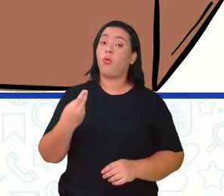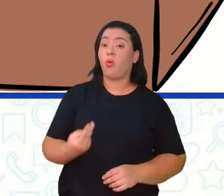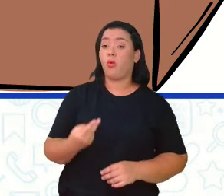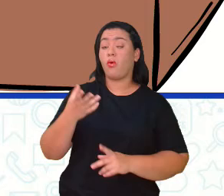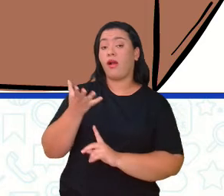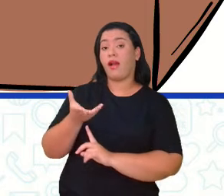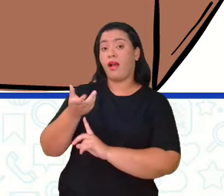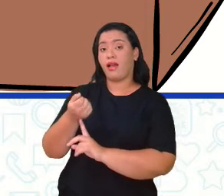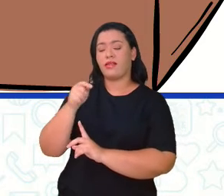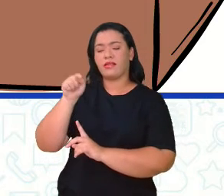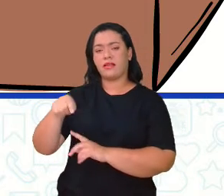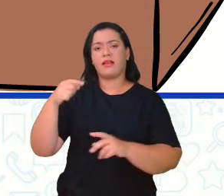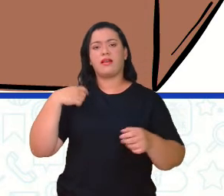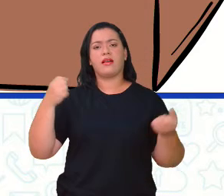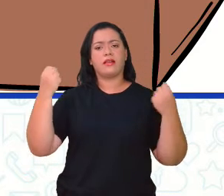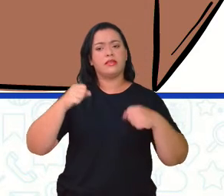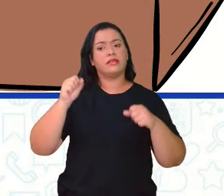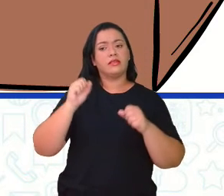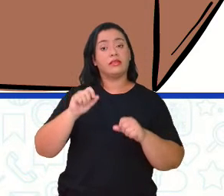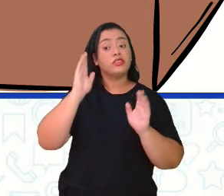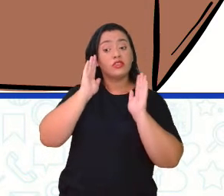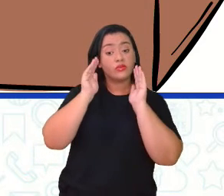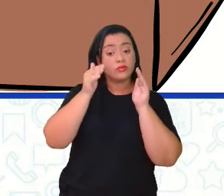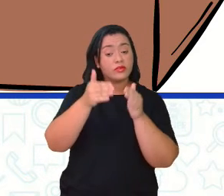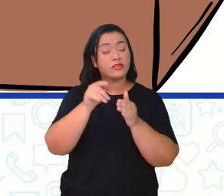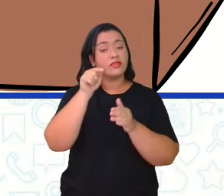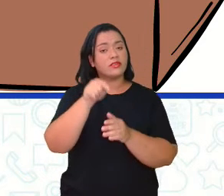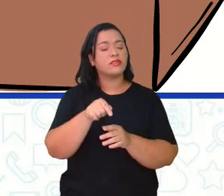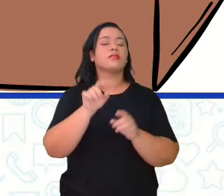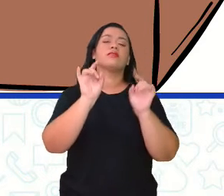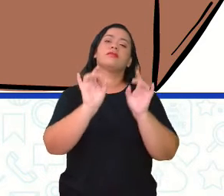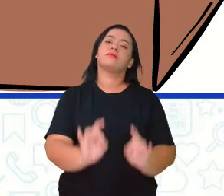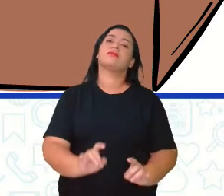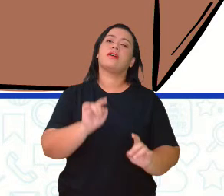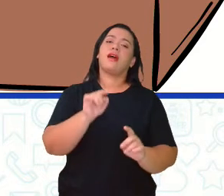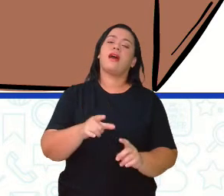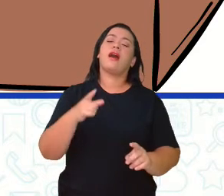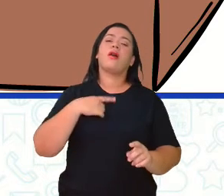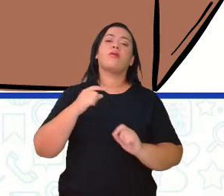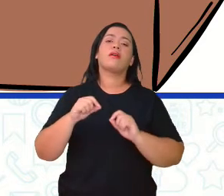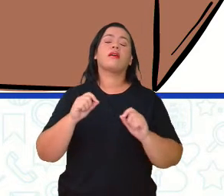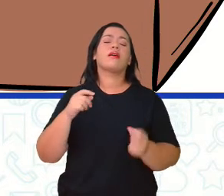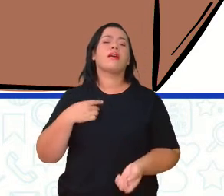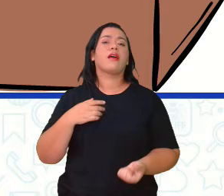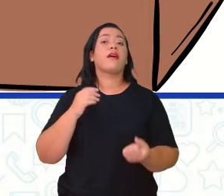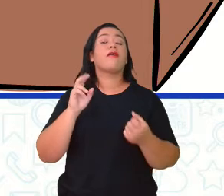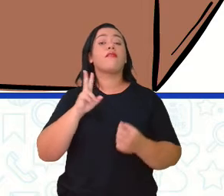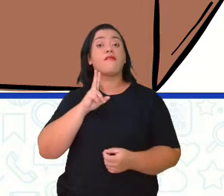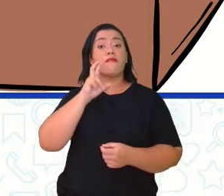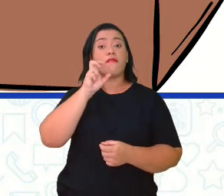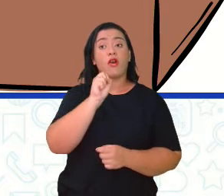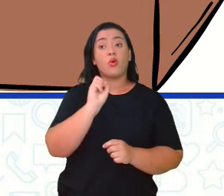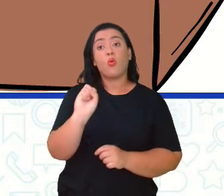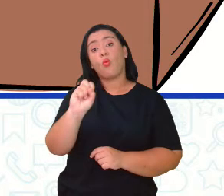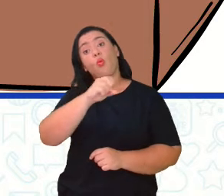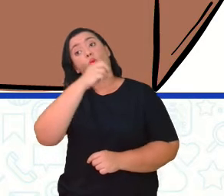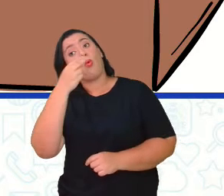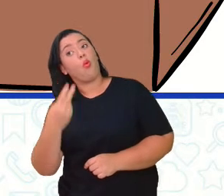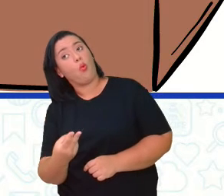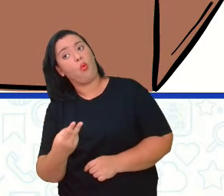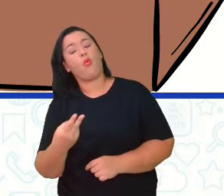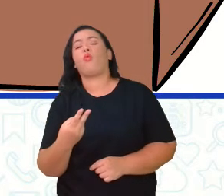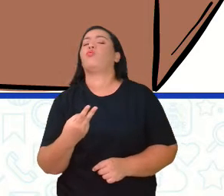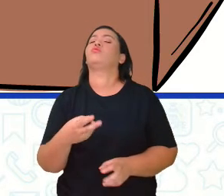por meio de exercícios especializados visa aí fortificar né, pode ser junto